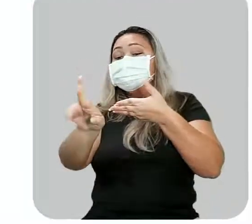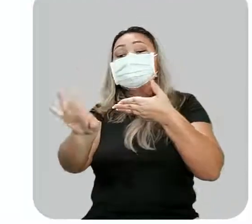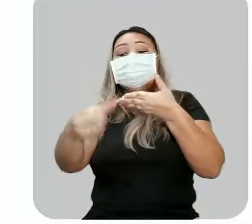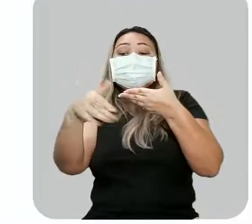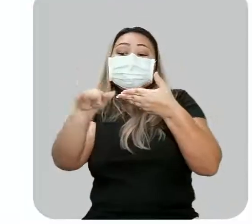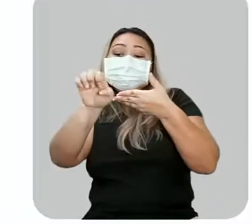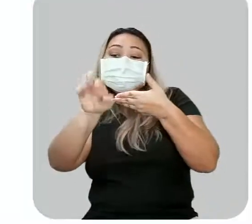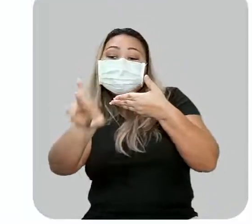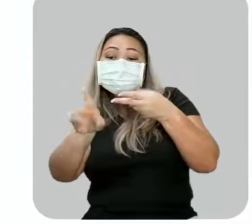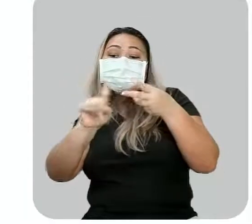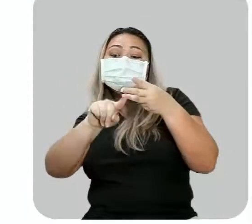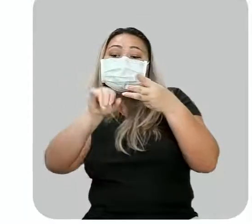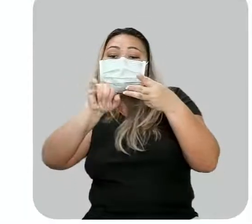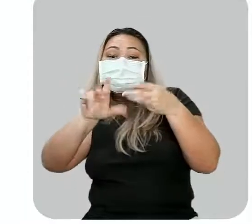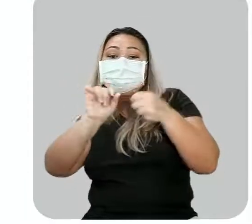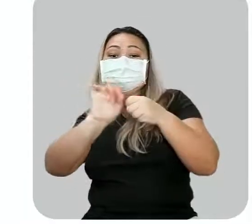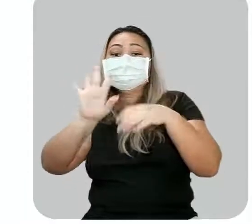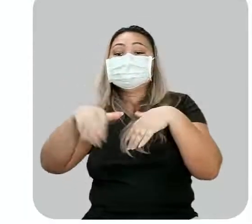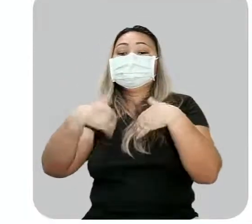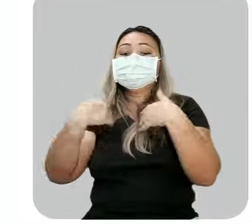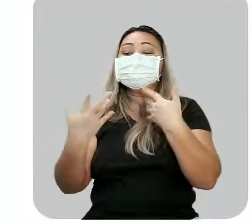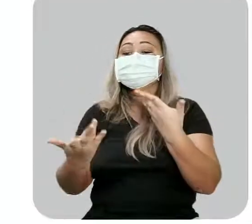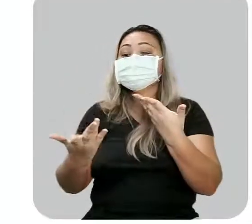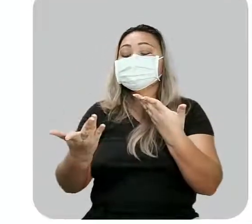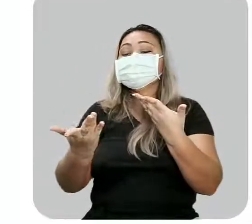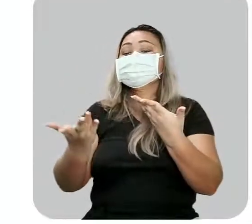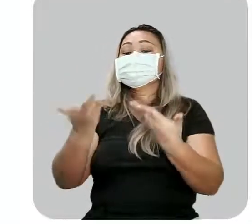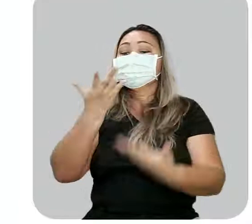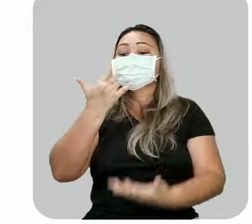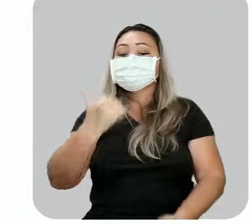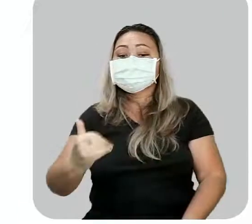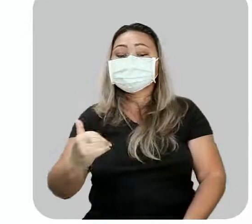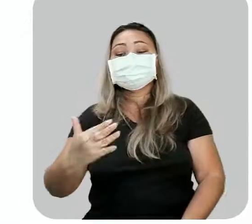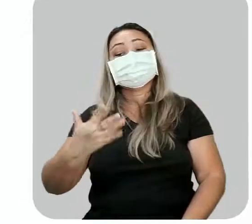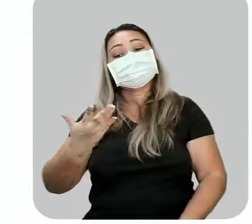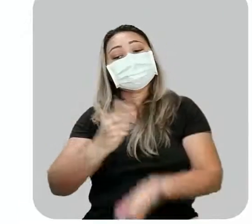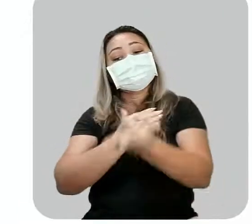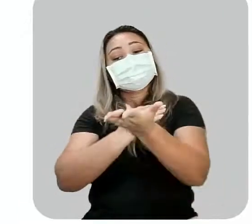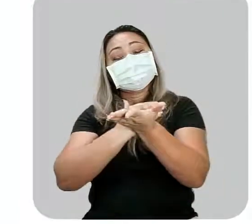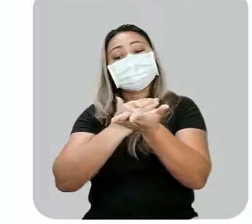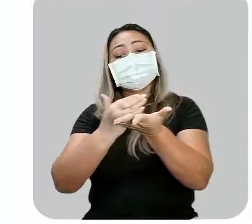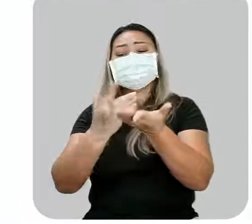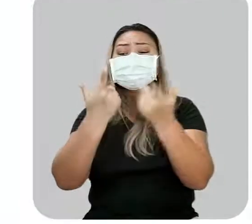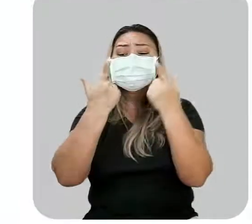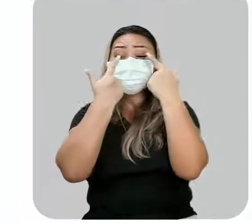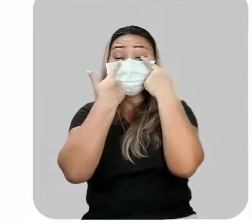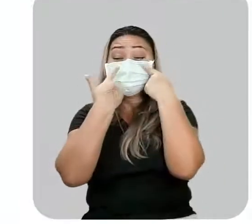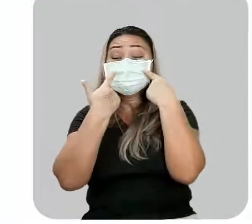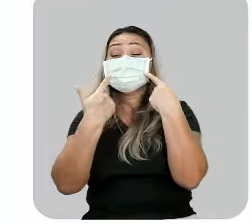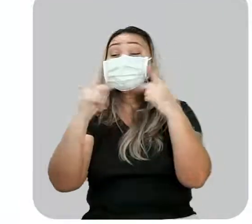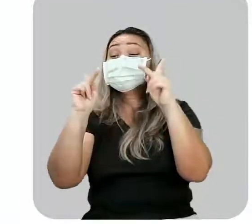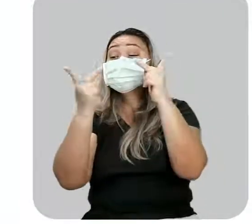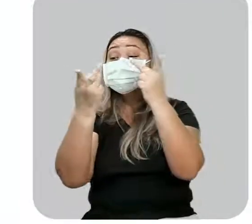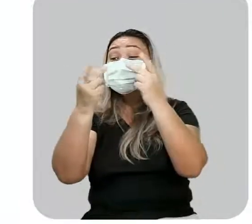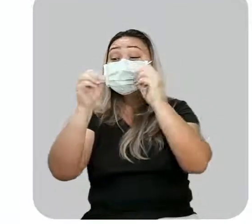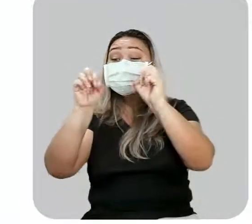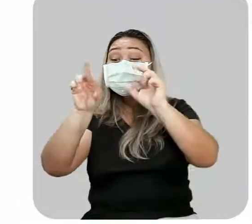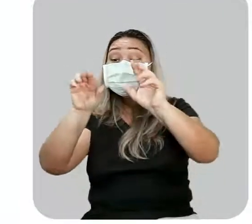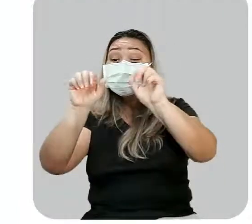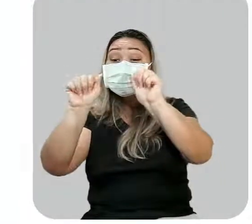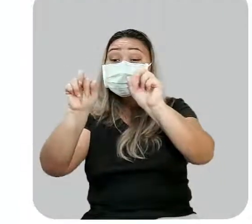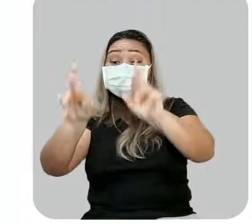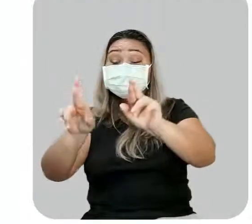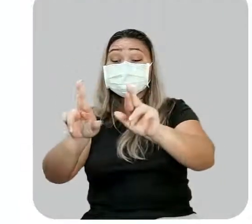Vamos lá. A criança começou a chorar,